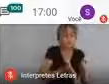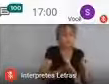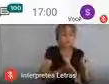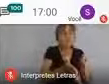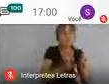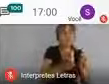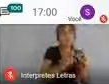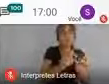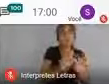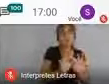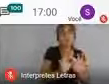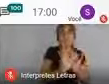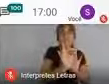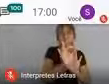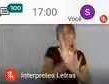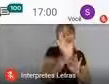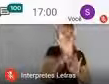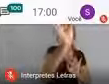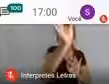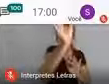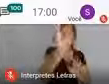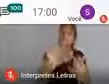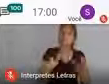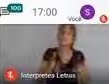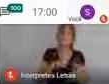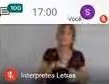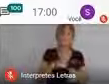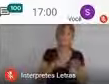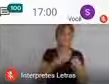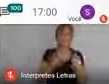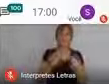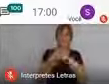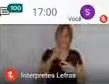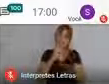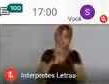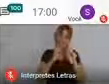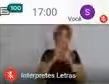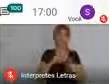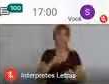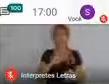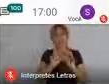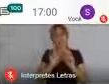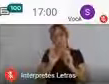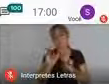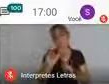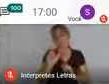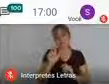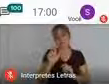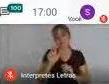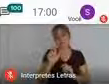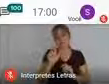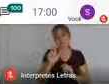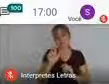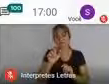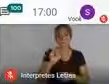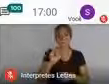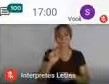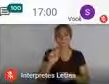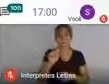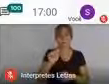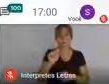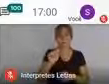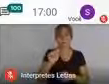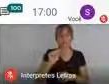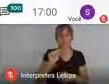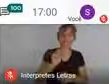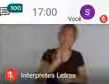essas respostas, uma diversidade de respostas, né? Igarapé, igarapé estreito, igarapé furo,